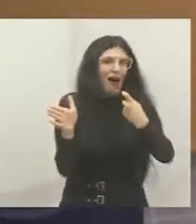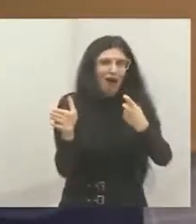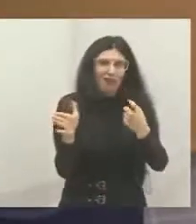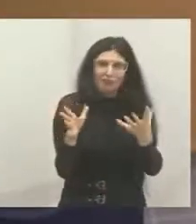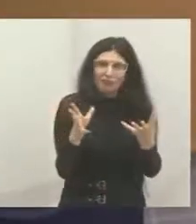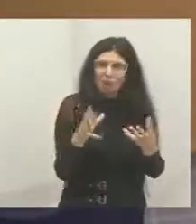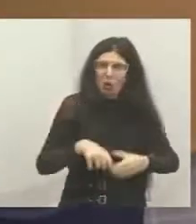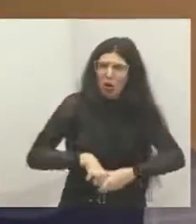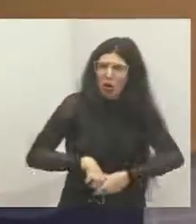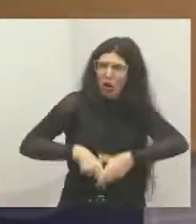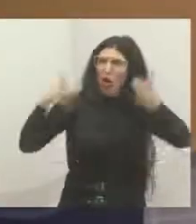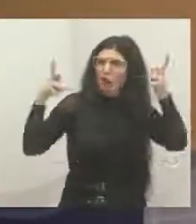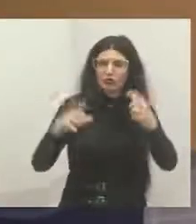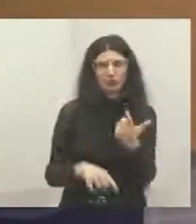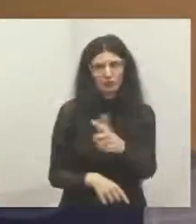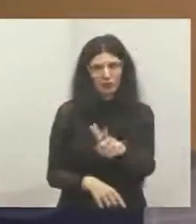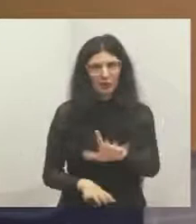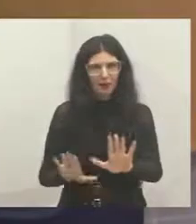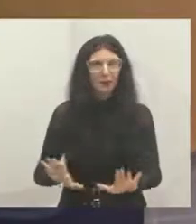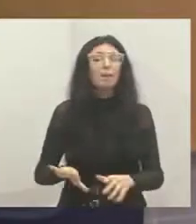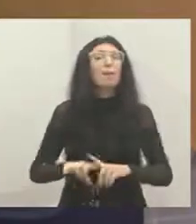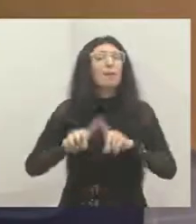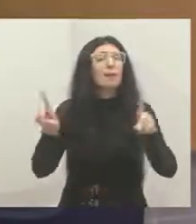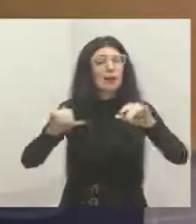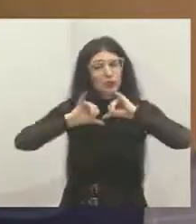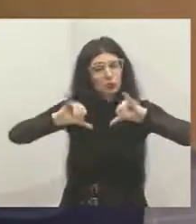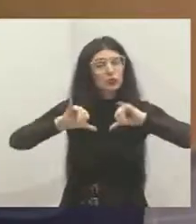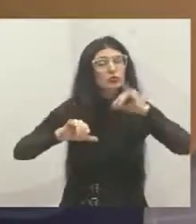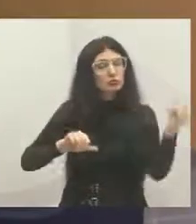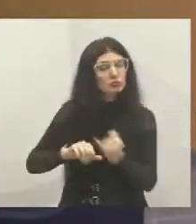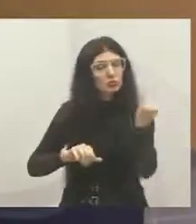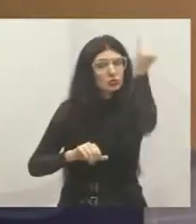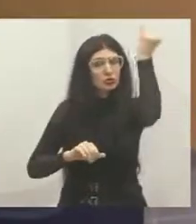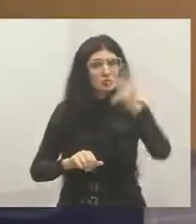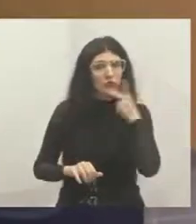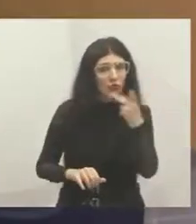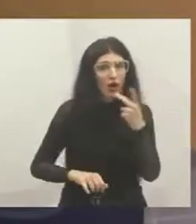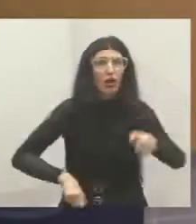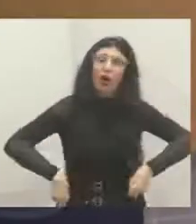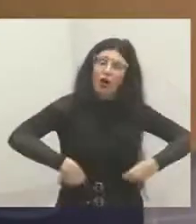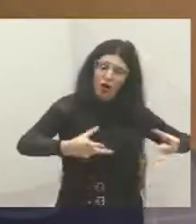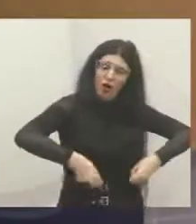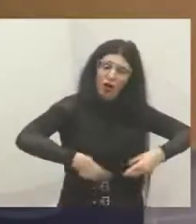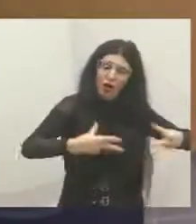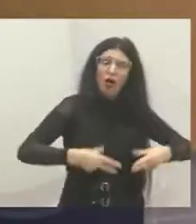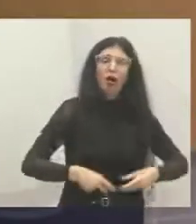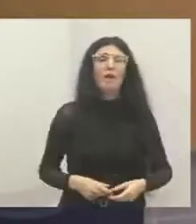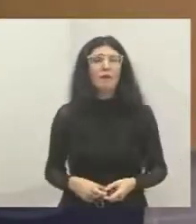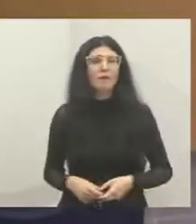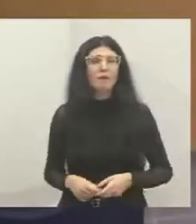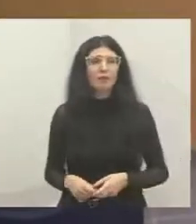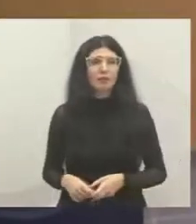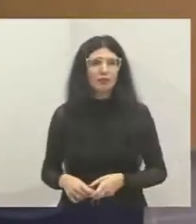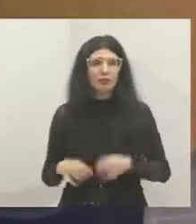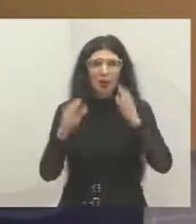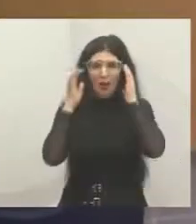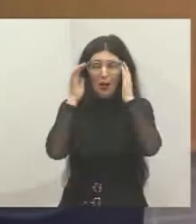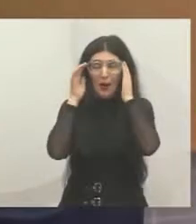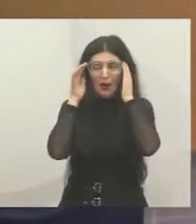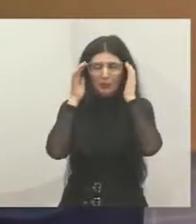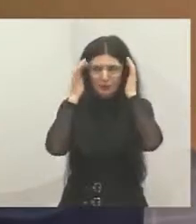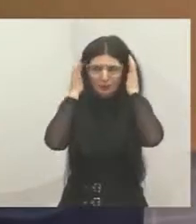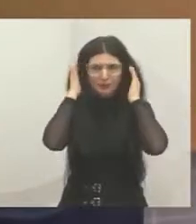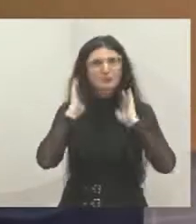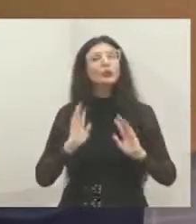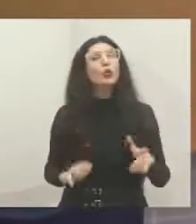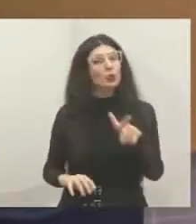só uma informação complementar que não necessariamente tem esses gastos de uma forma atenuante, como você menciona inicialmente. O